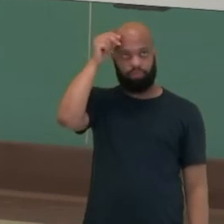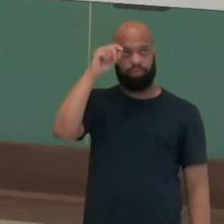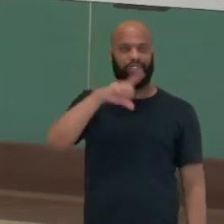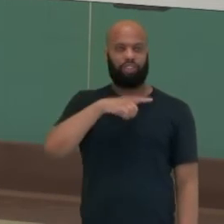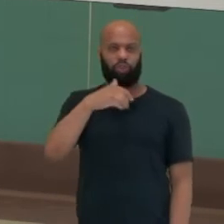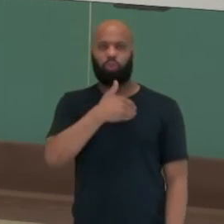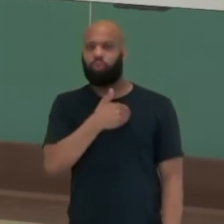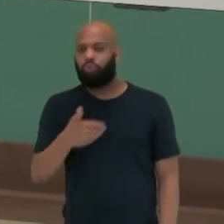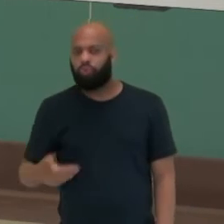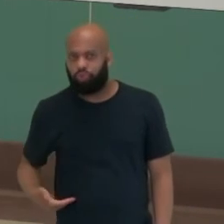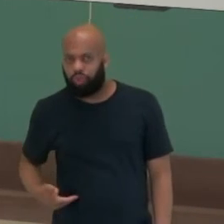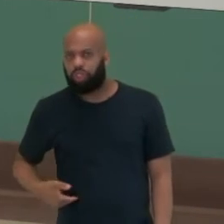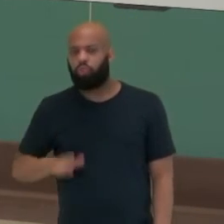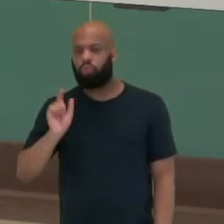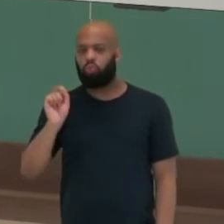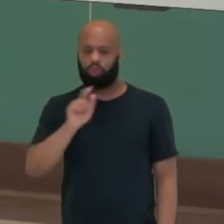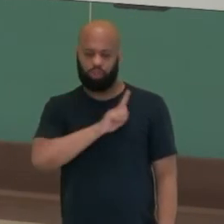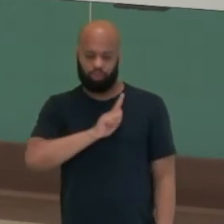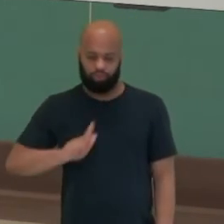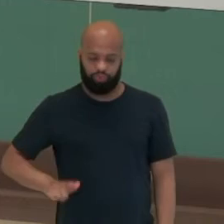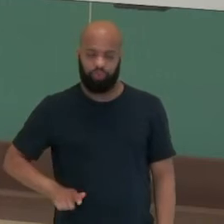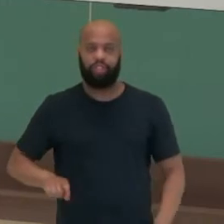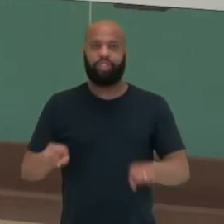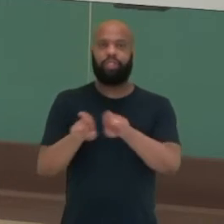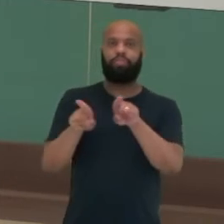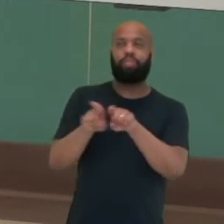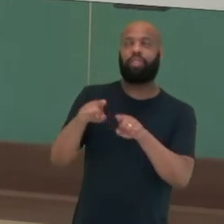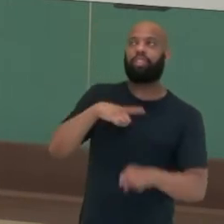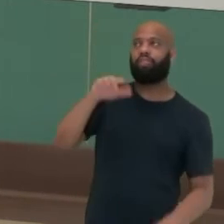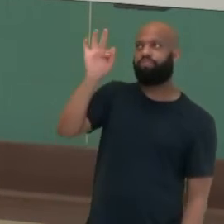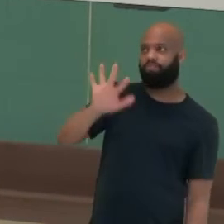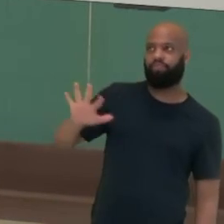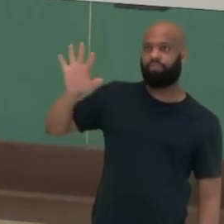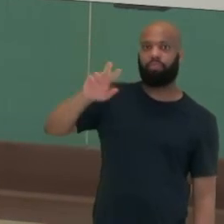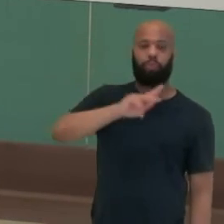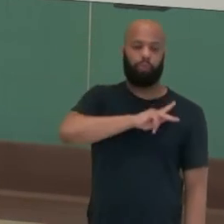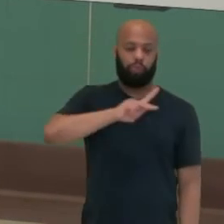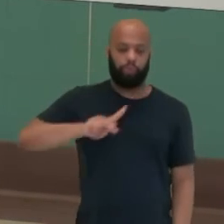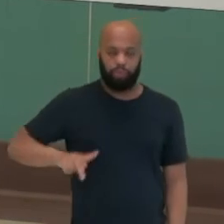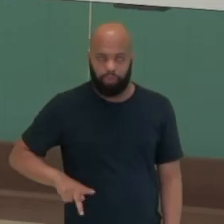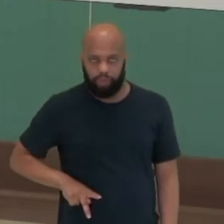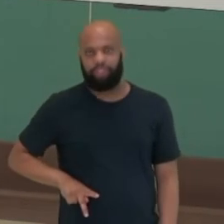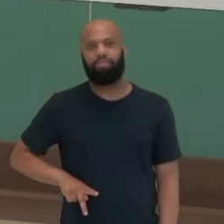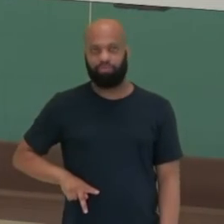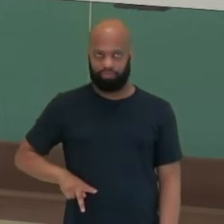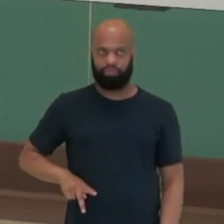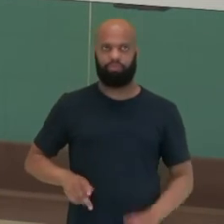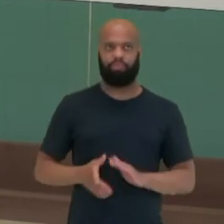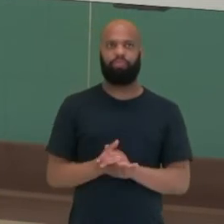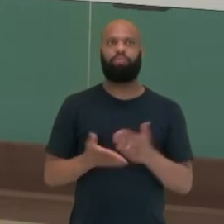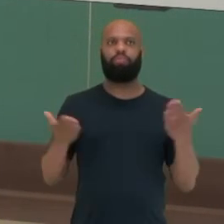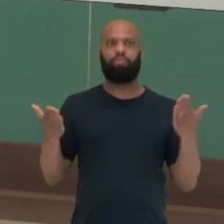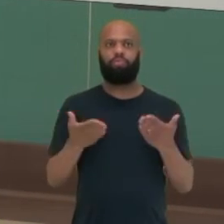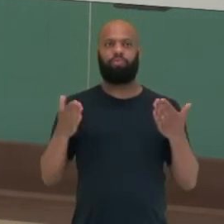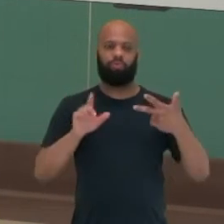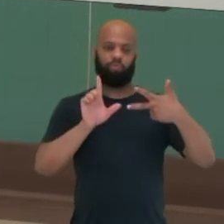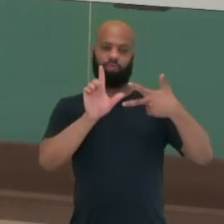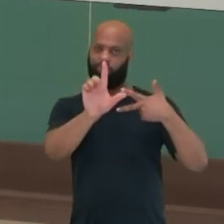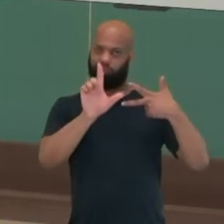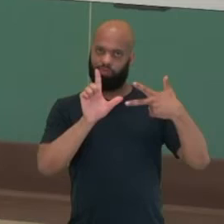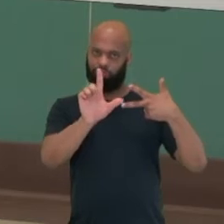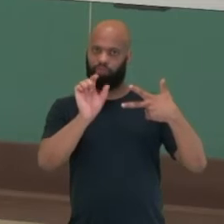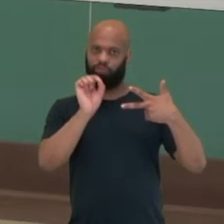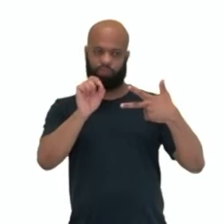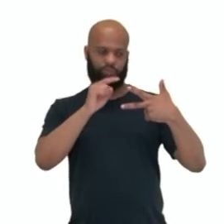esfera estadual, governador. Na esfera federal, nós temos presidente da República. O poder